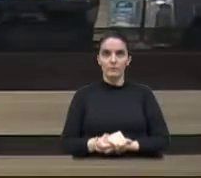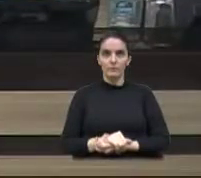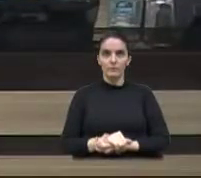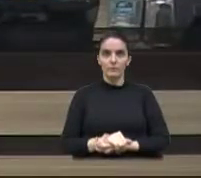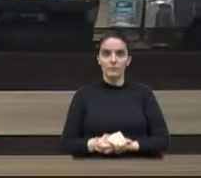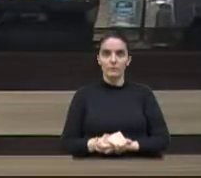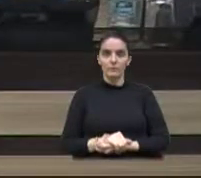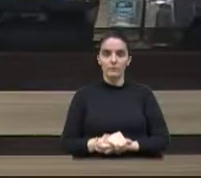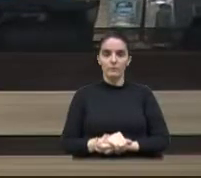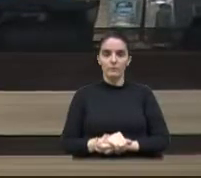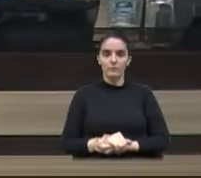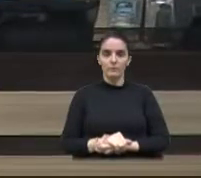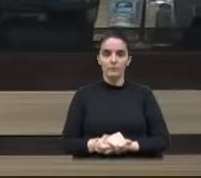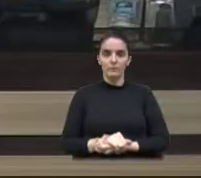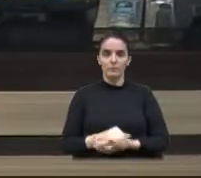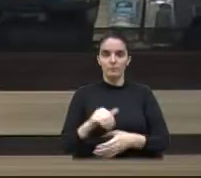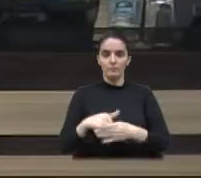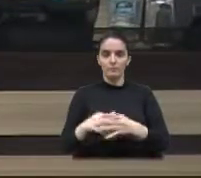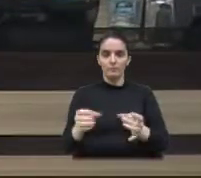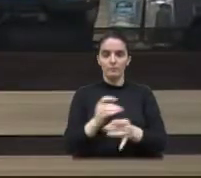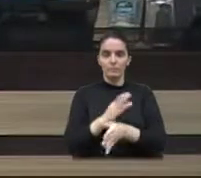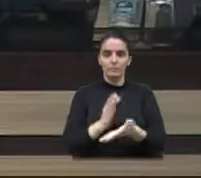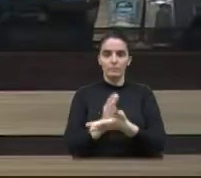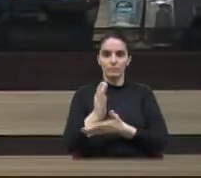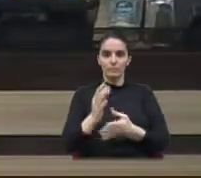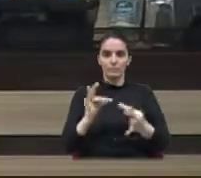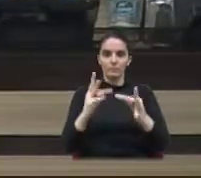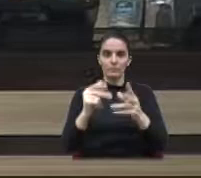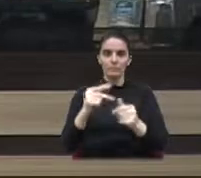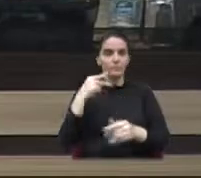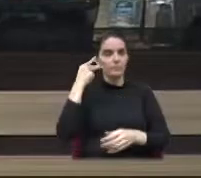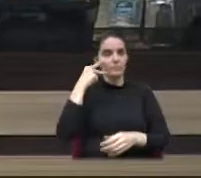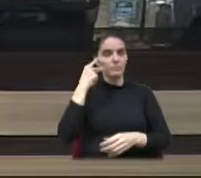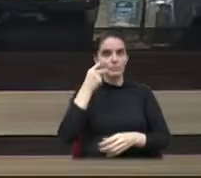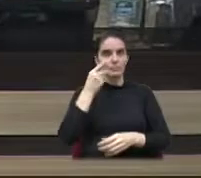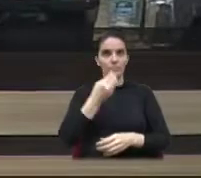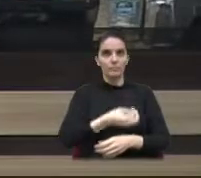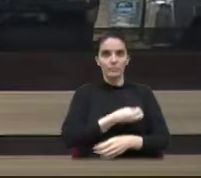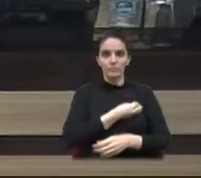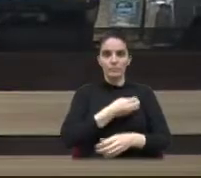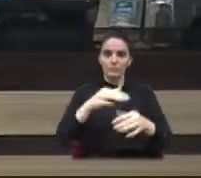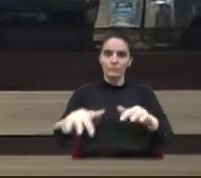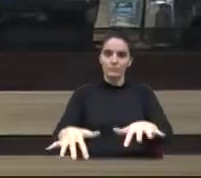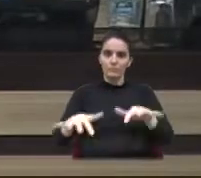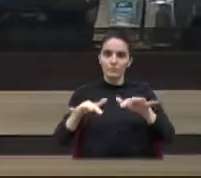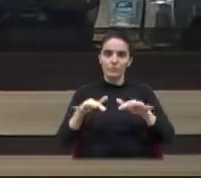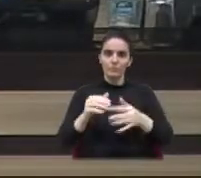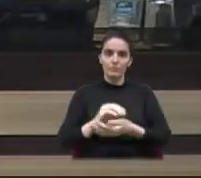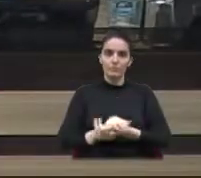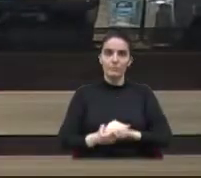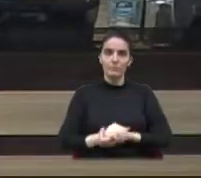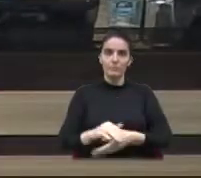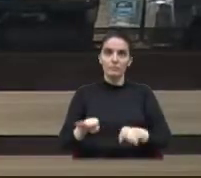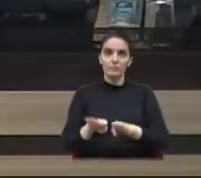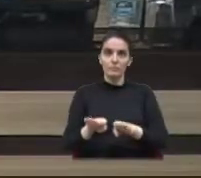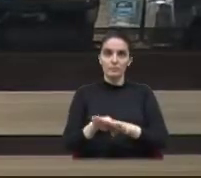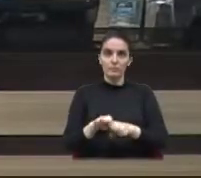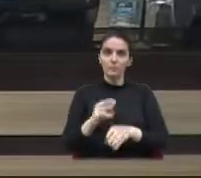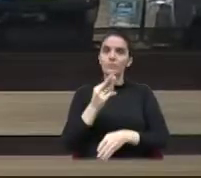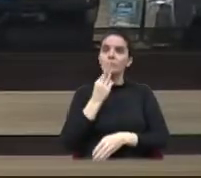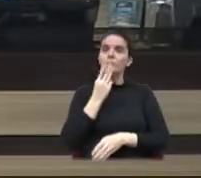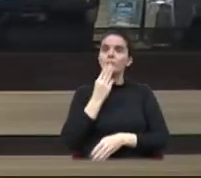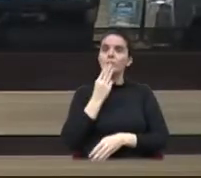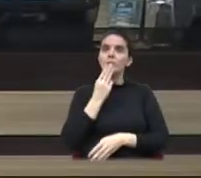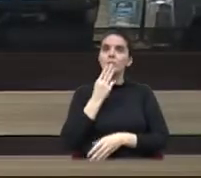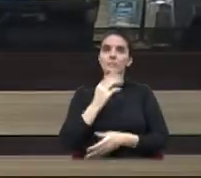Está encerrada a votação. O projeto foi aprovado por todos os vereadores presentes no plenário, inclusive o vereador Vaguinho de Santa